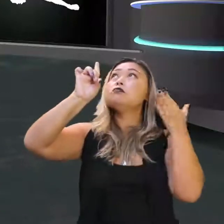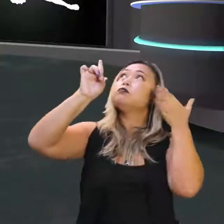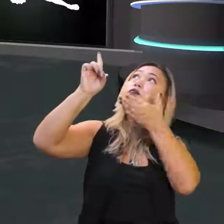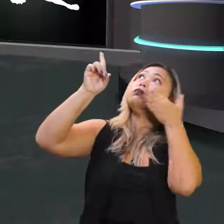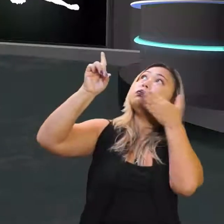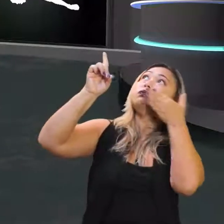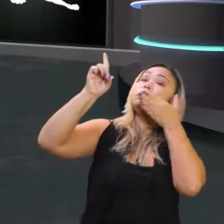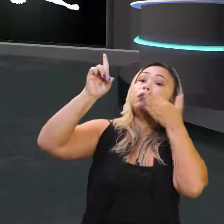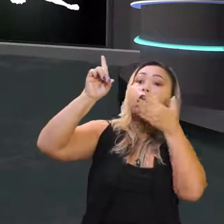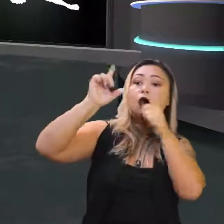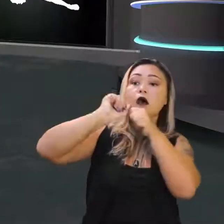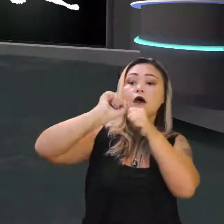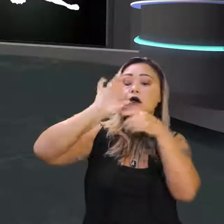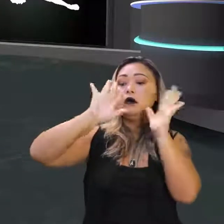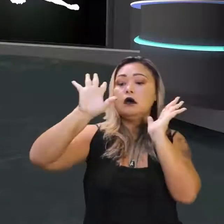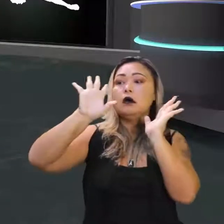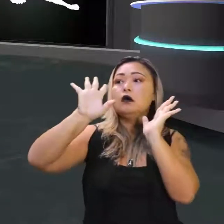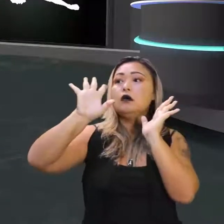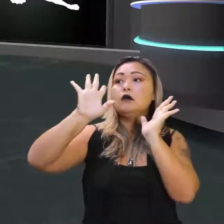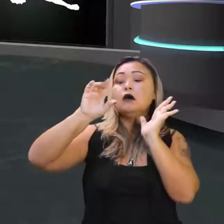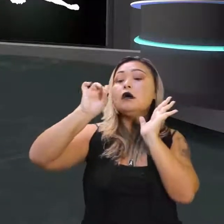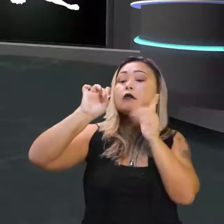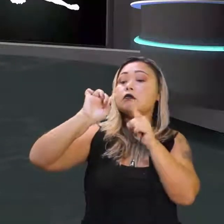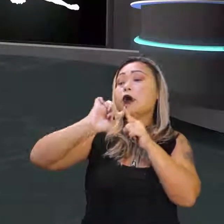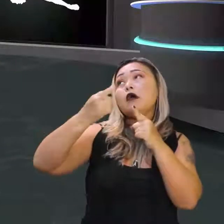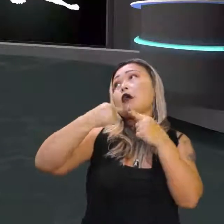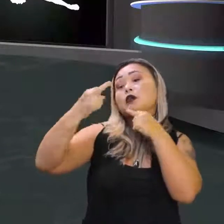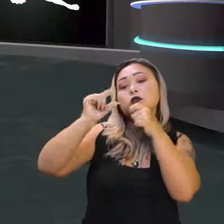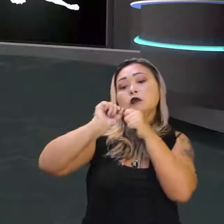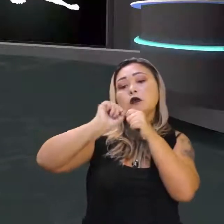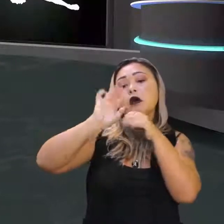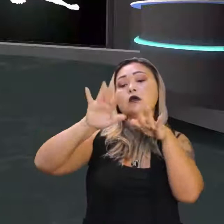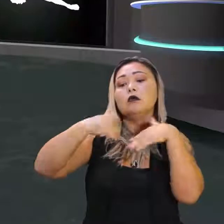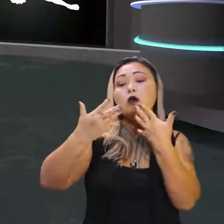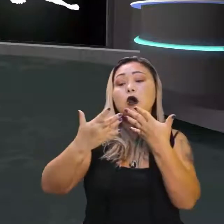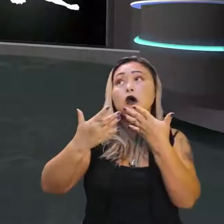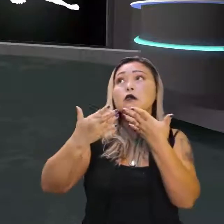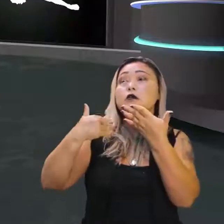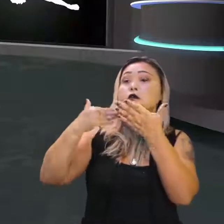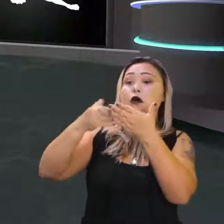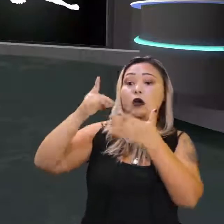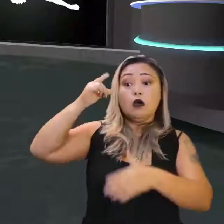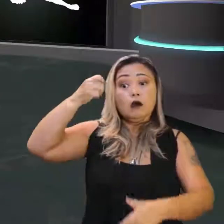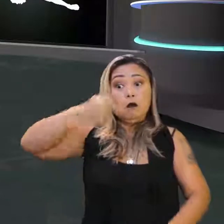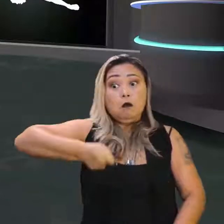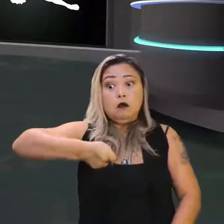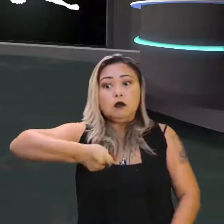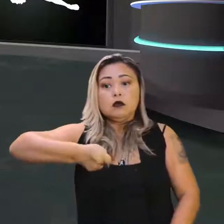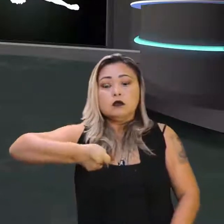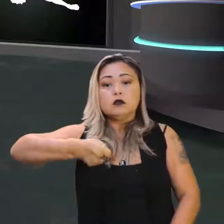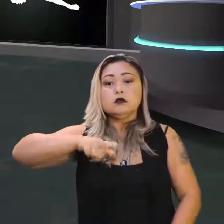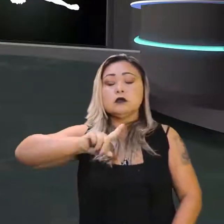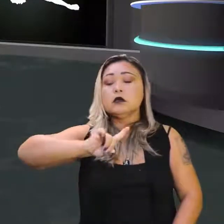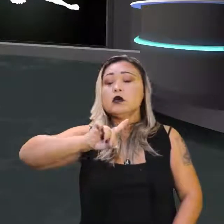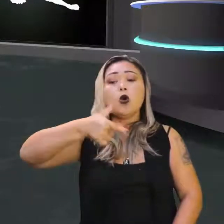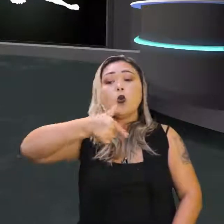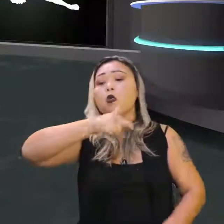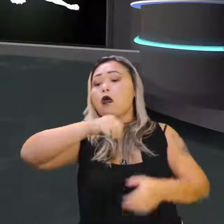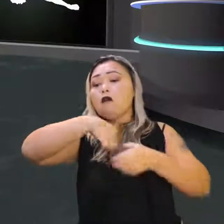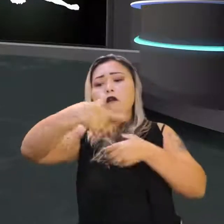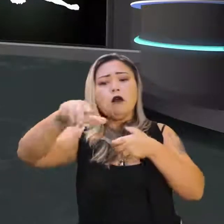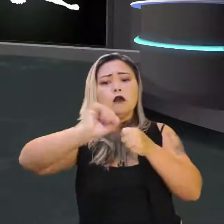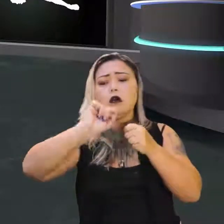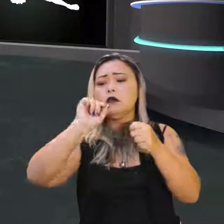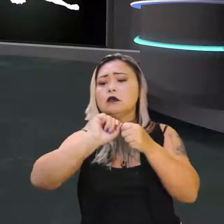tudo. Não questionando isso, mas eles chegaram a um ponto de imposição tão forte que nada mais podia